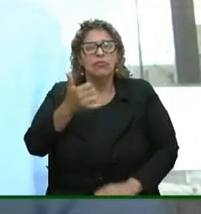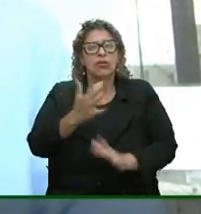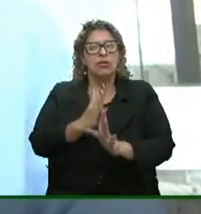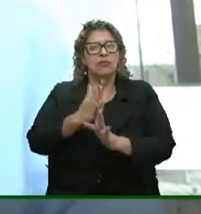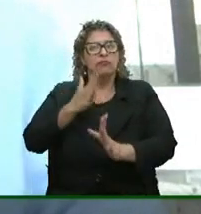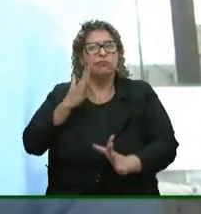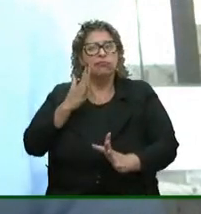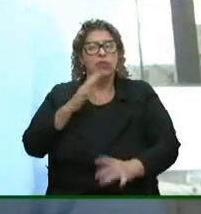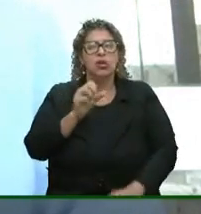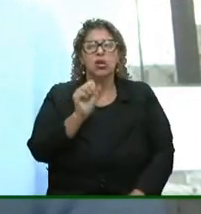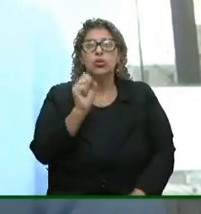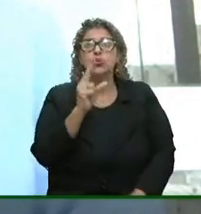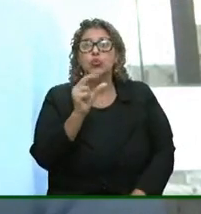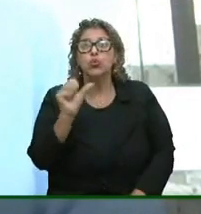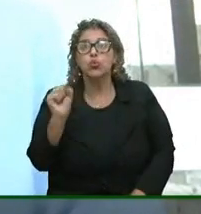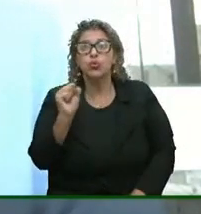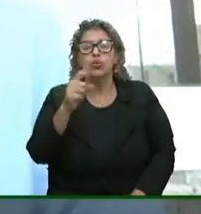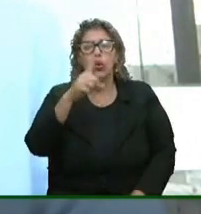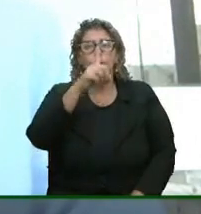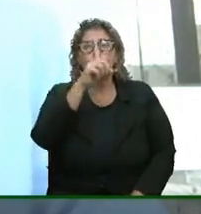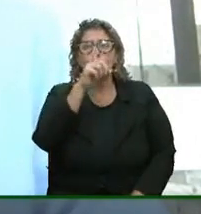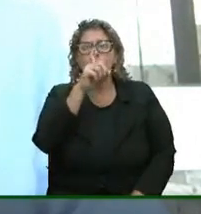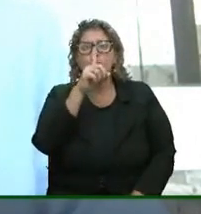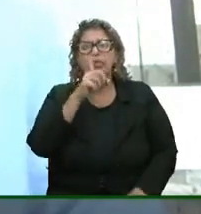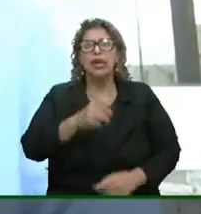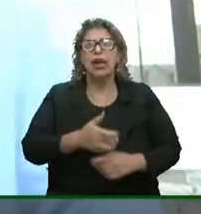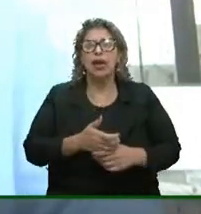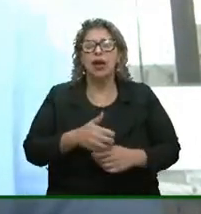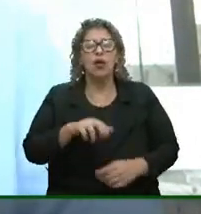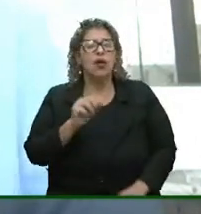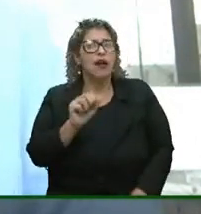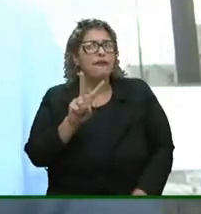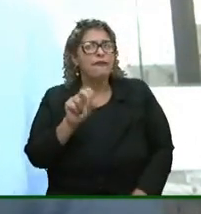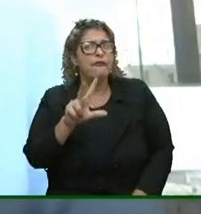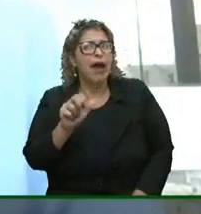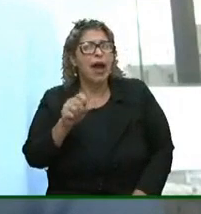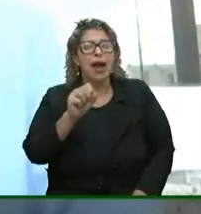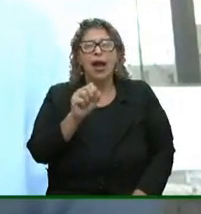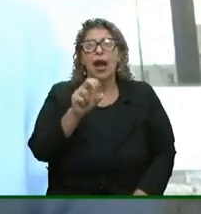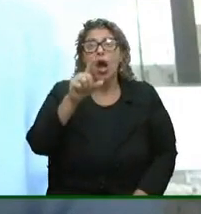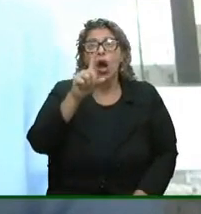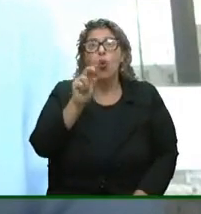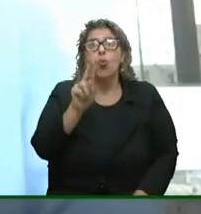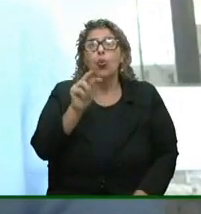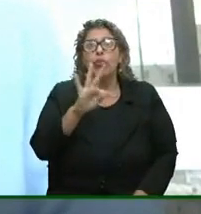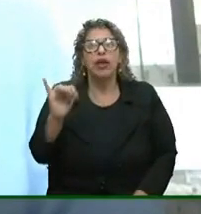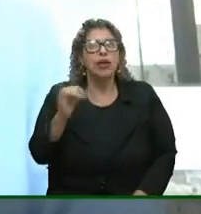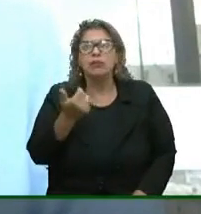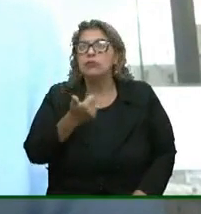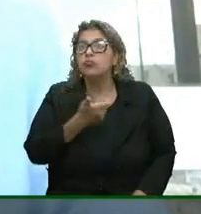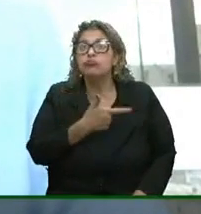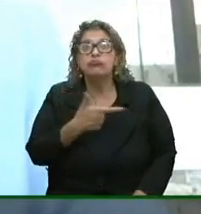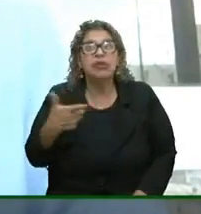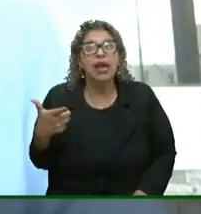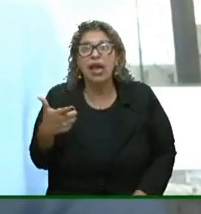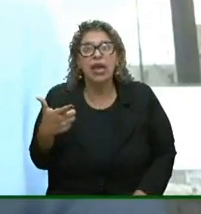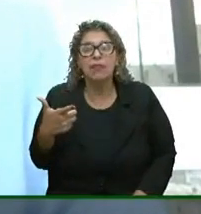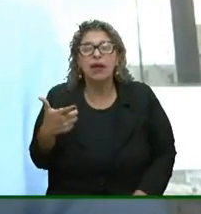da unidade básica de saúde ou no hospital, ou querem vaga em UTI e não tem. Então,